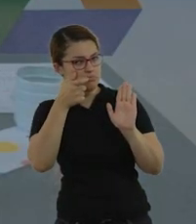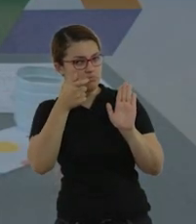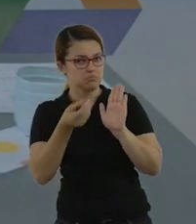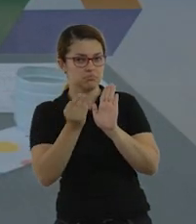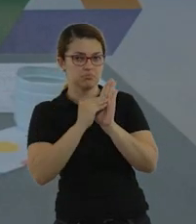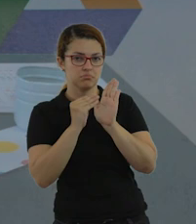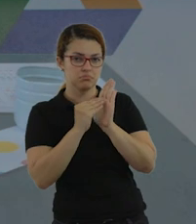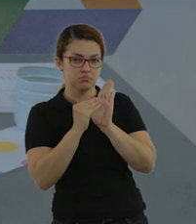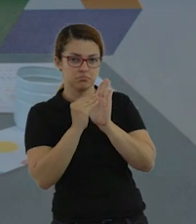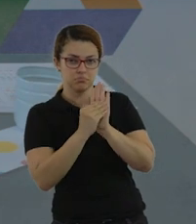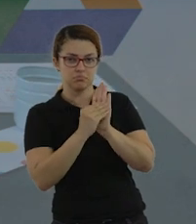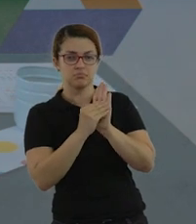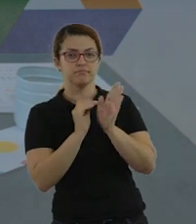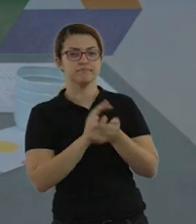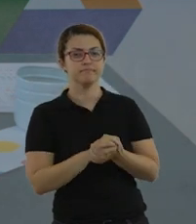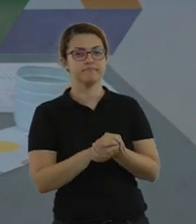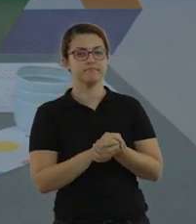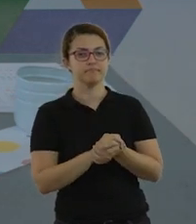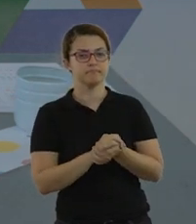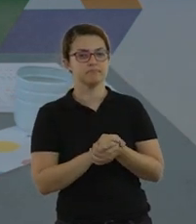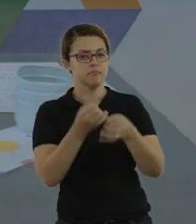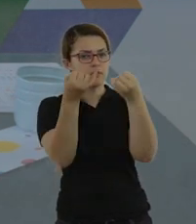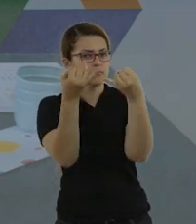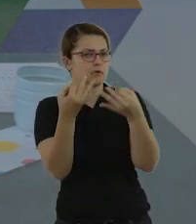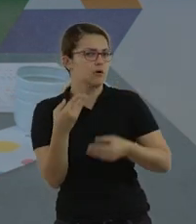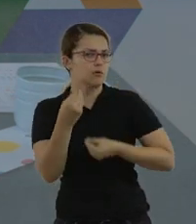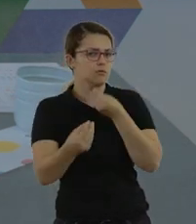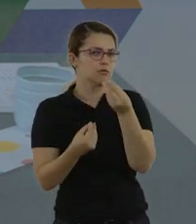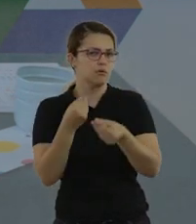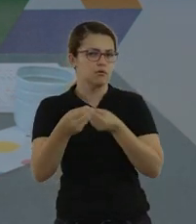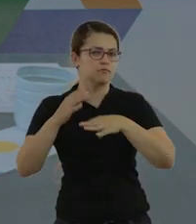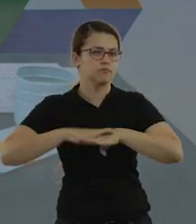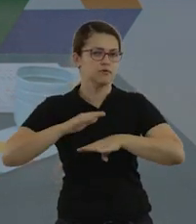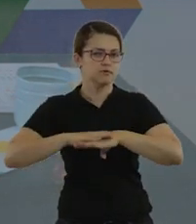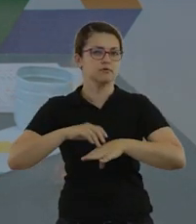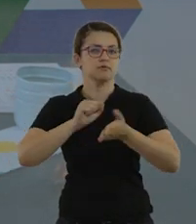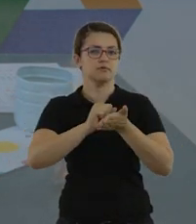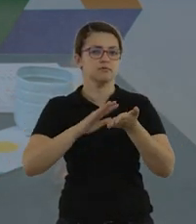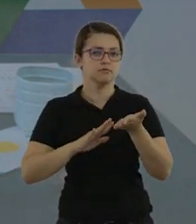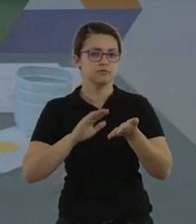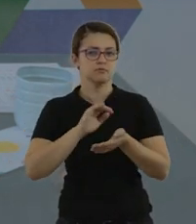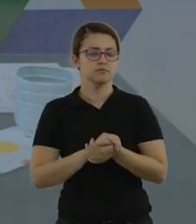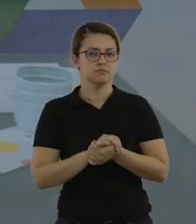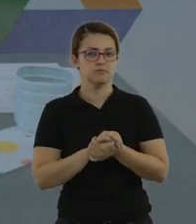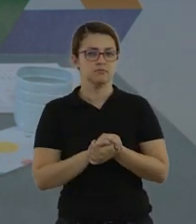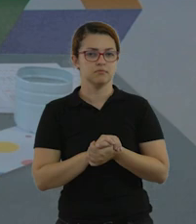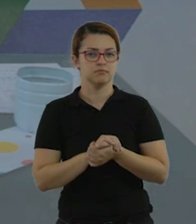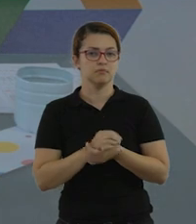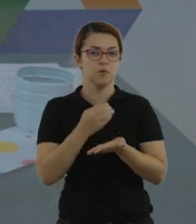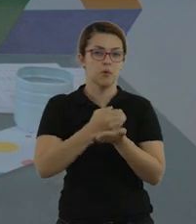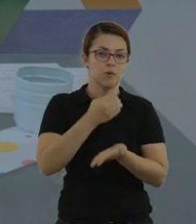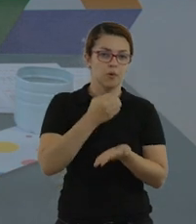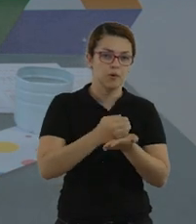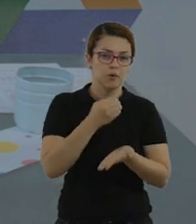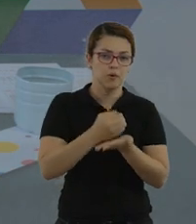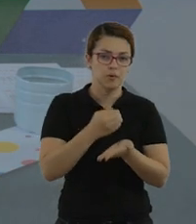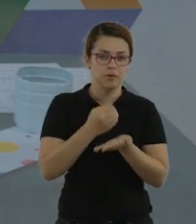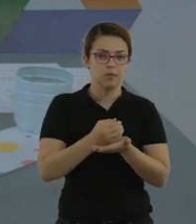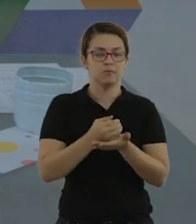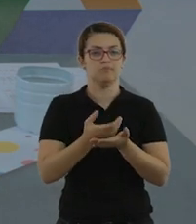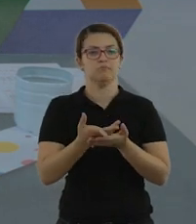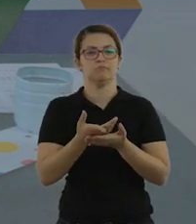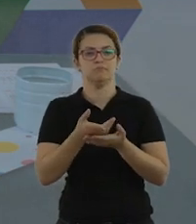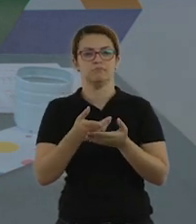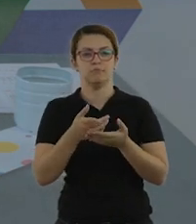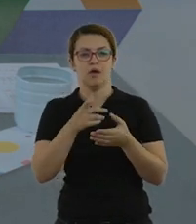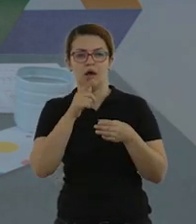Atividade 1, observação e registro do desenvolvimento das plantas. Então, nós temos toda a explicação de como realizar a atividade, tá? Então, junte os materiais. Copo